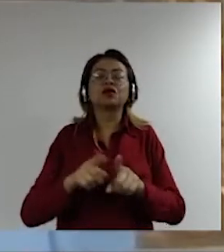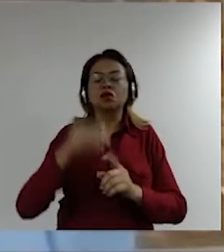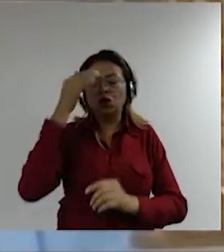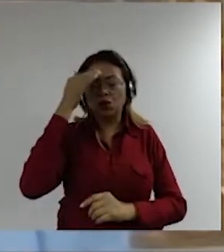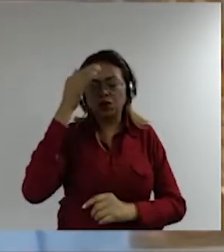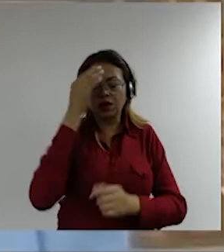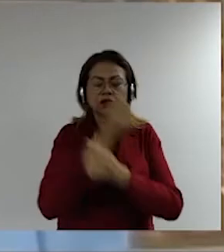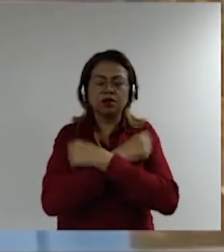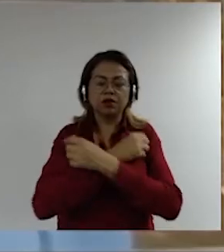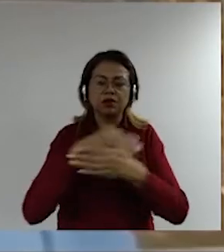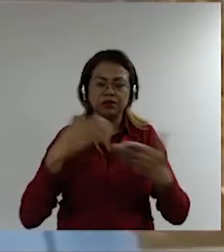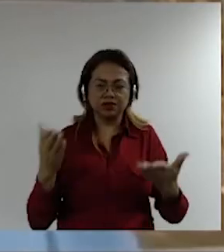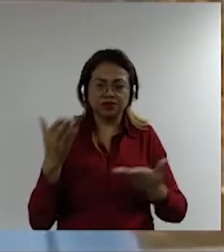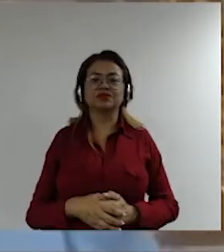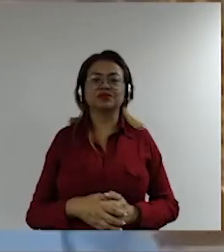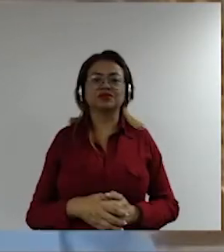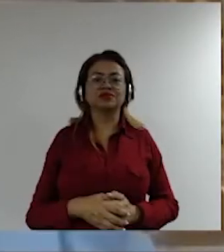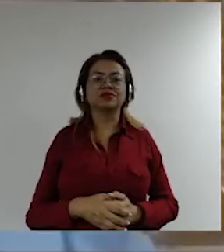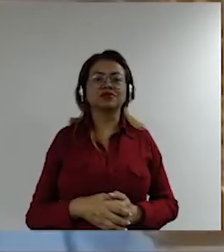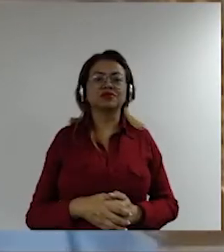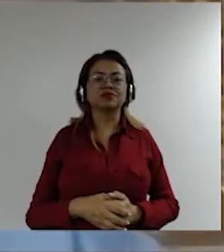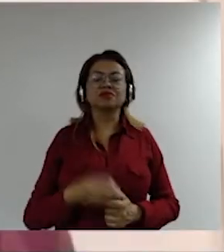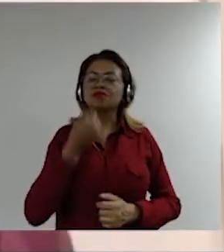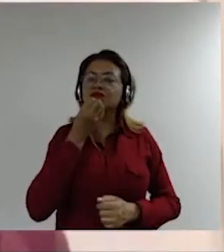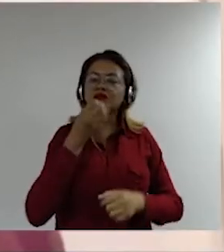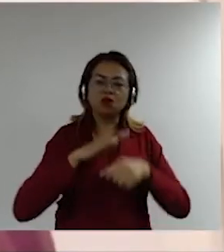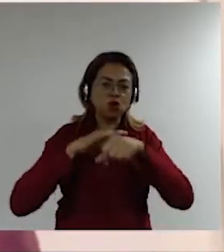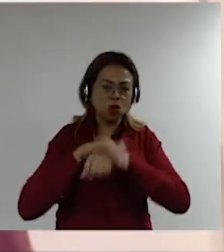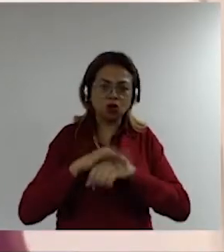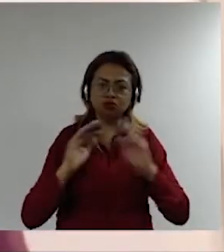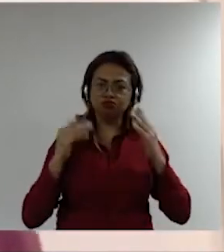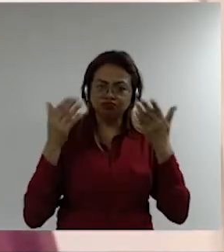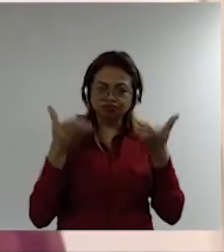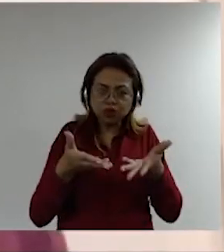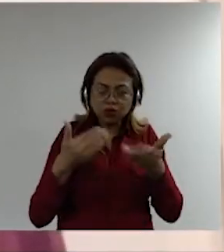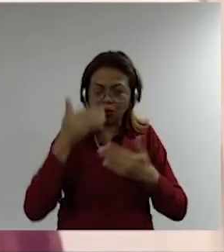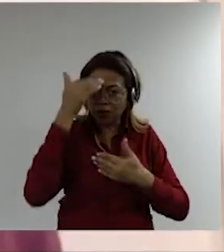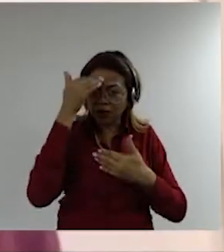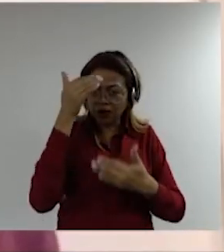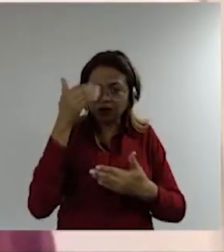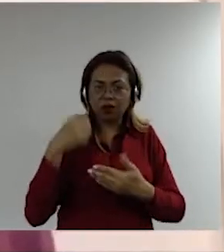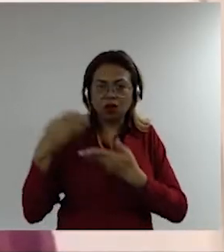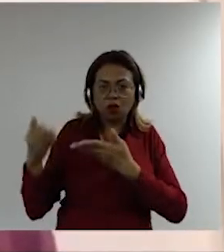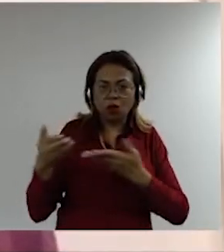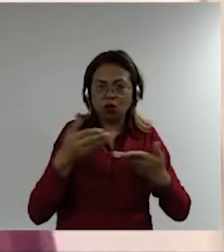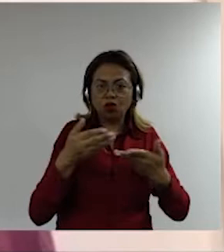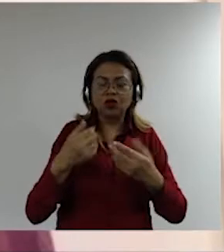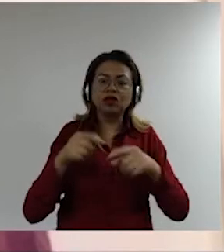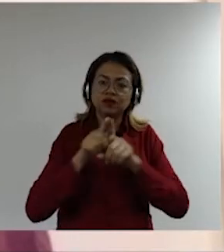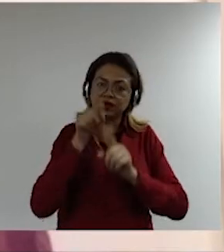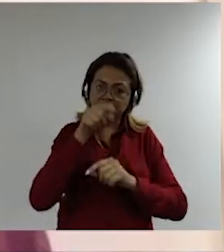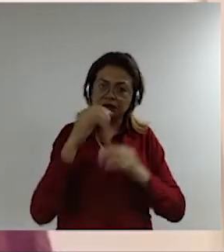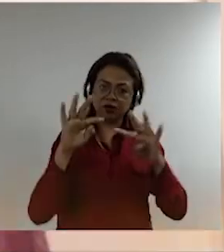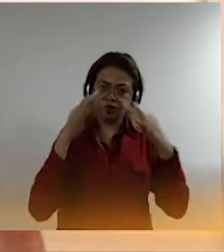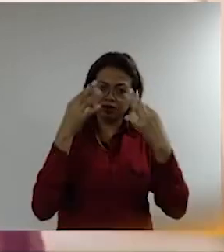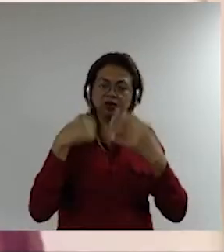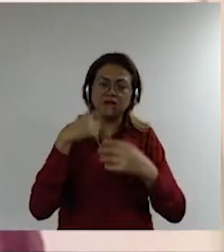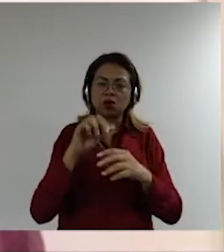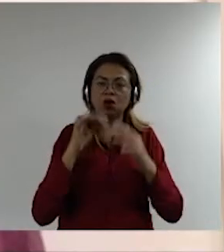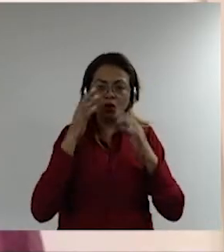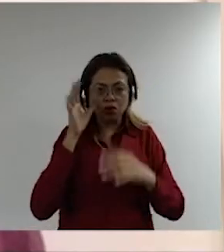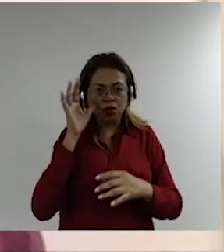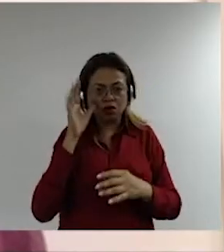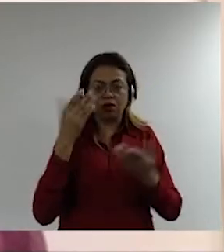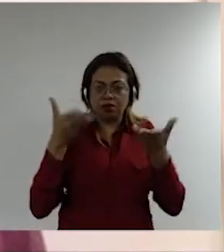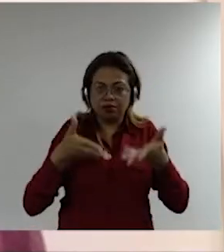Batista, a palavra é sua. Boa noite a todos, muito obrigado pelo convite e a você que participa pela atenção.